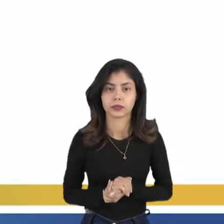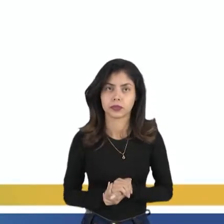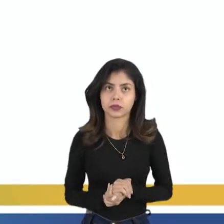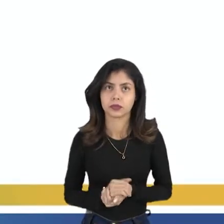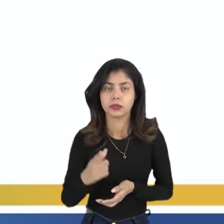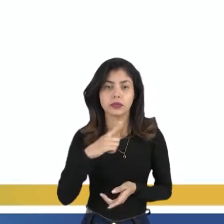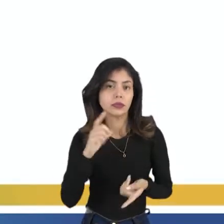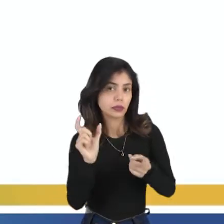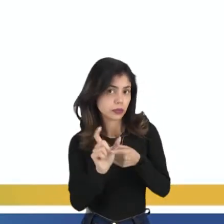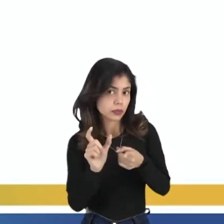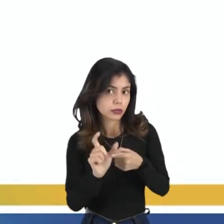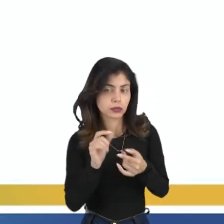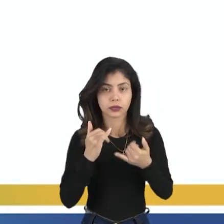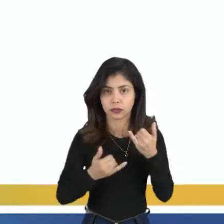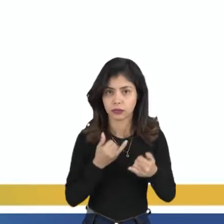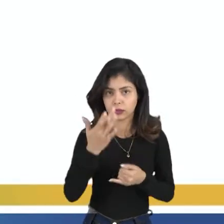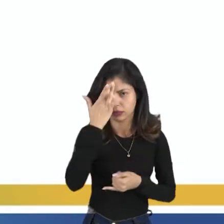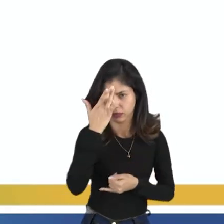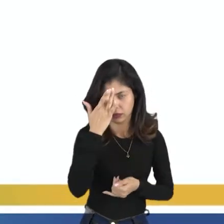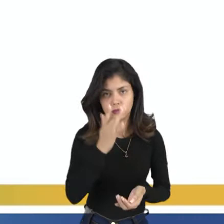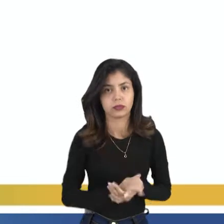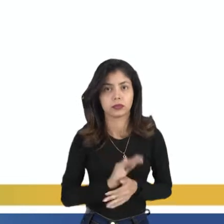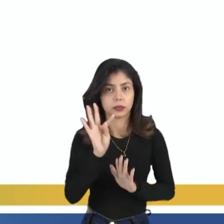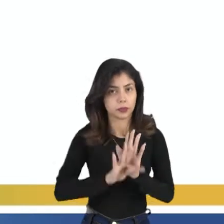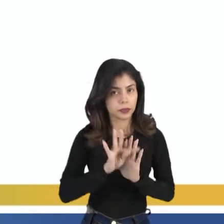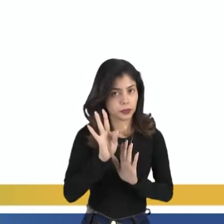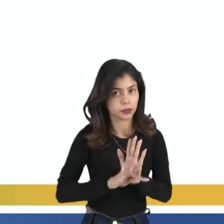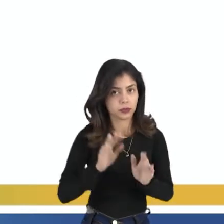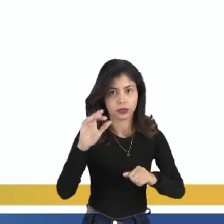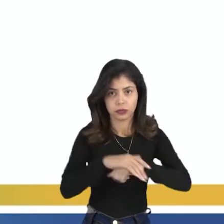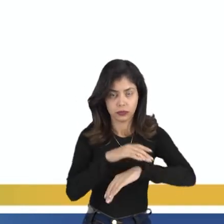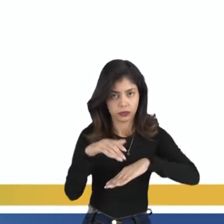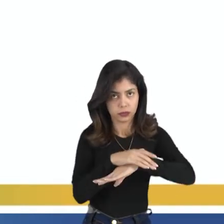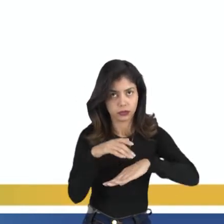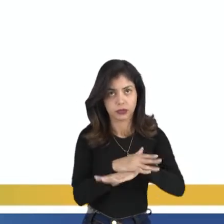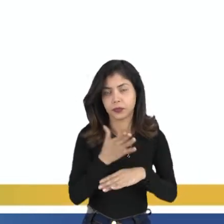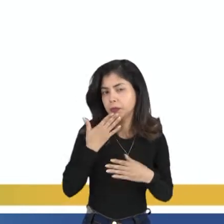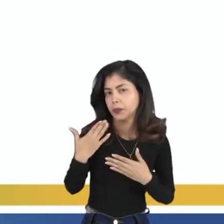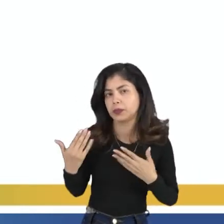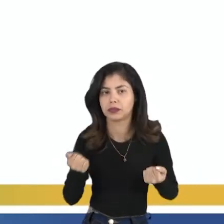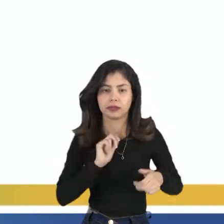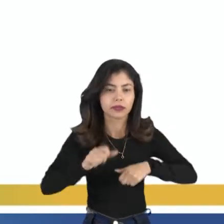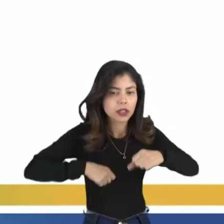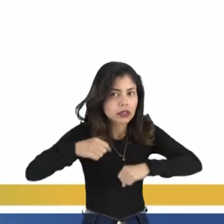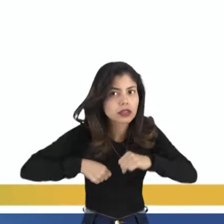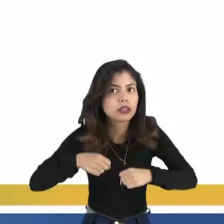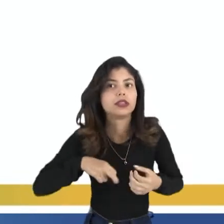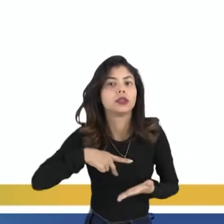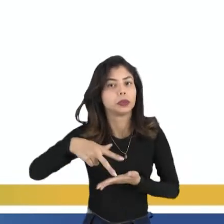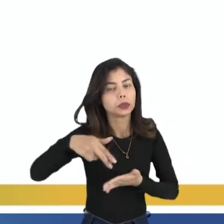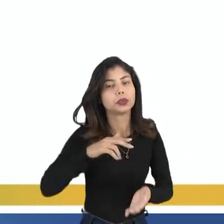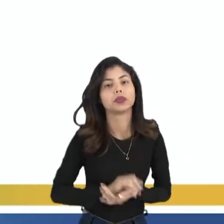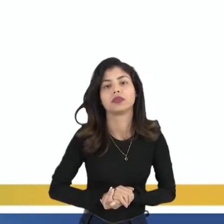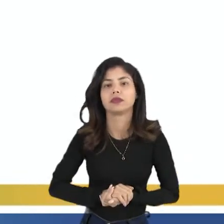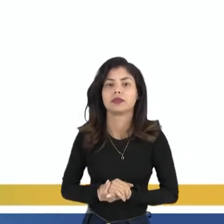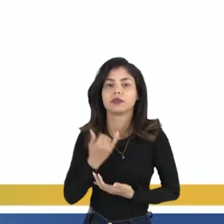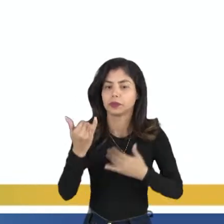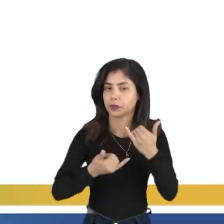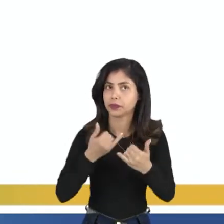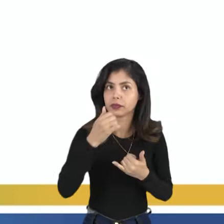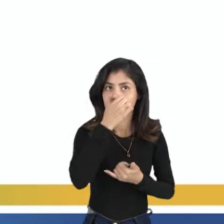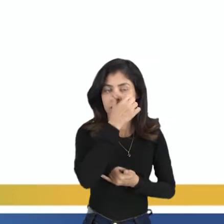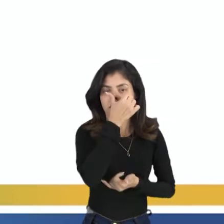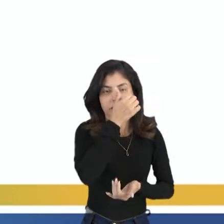e por ter a palavra brincando, você acha que é um tênis para se divertir, para correr, para